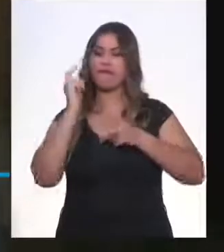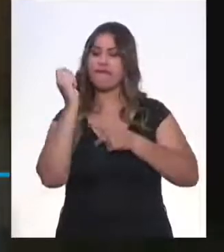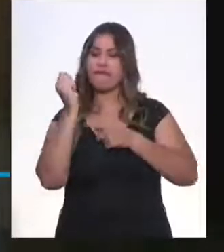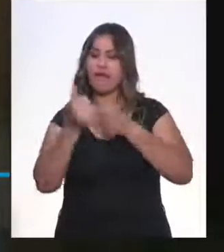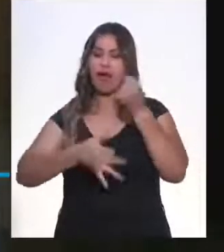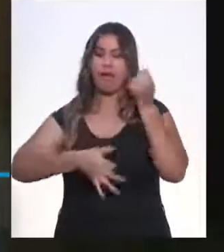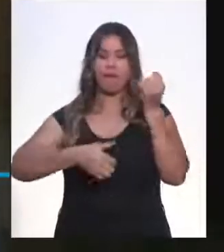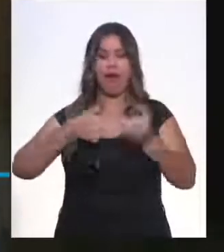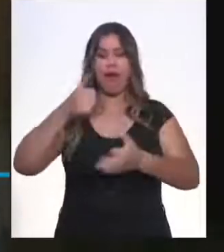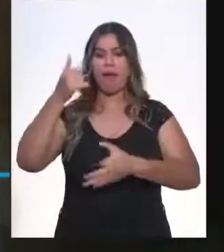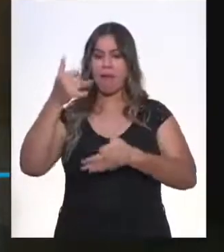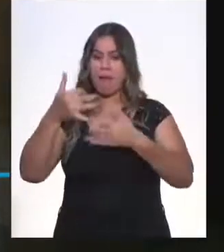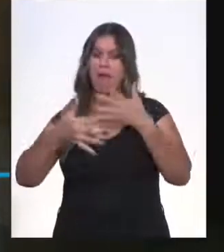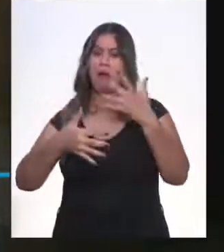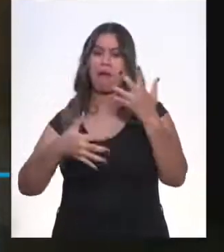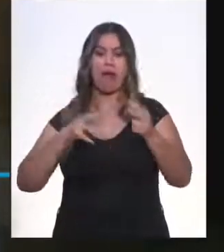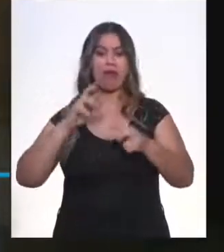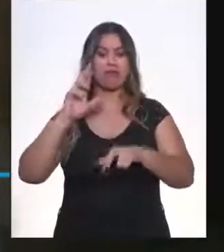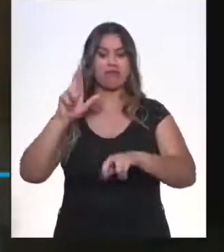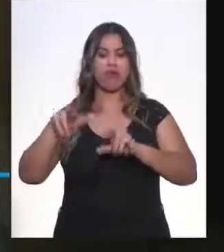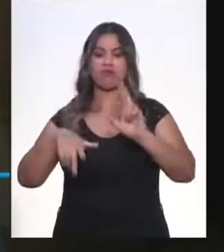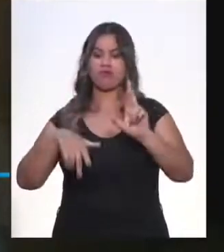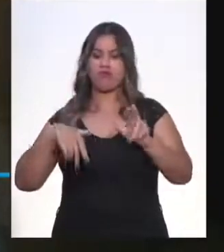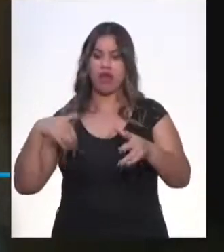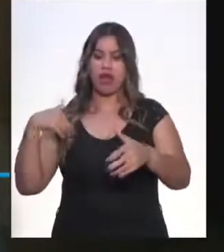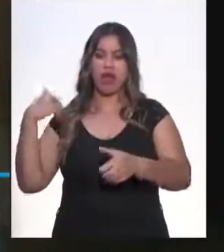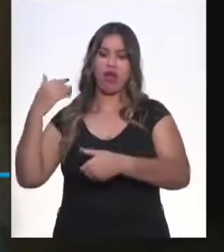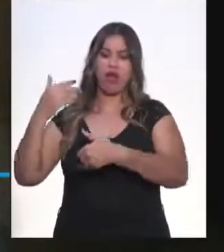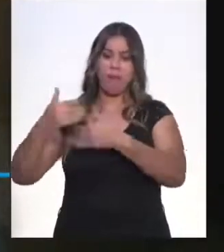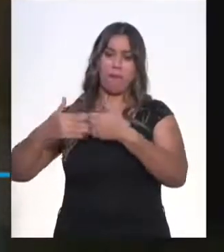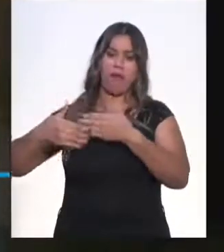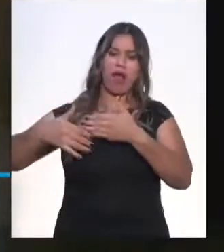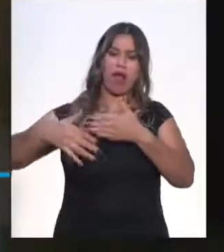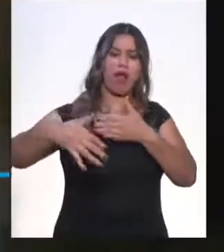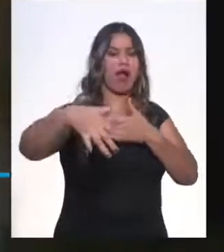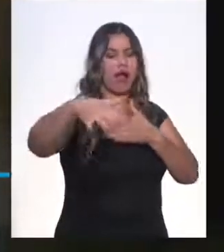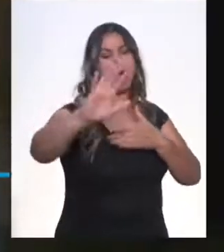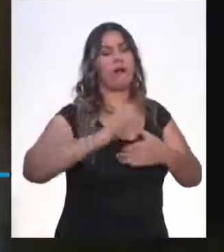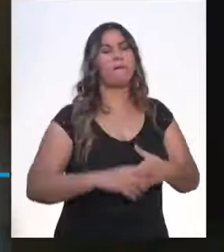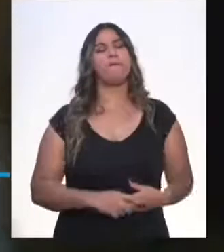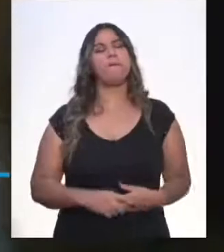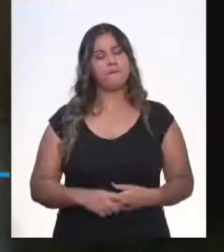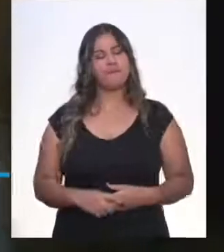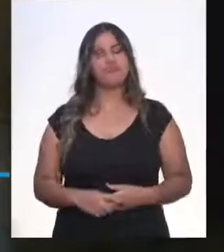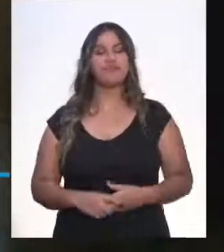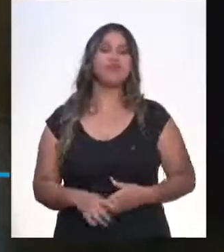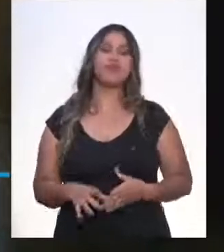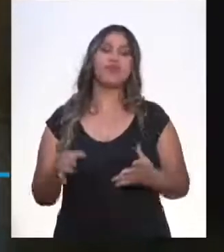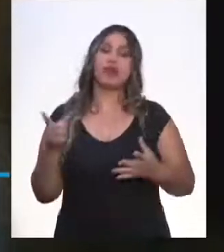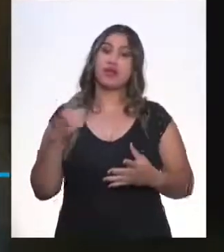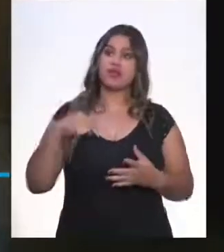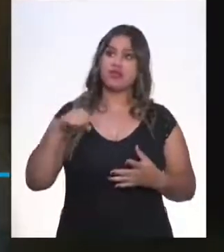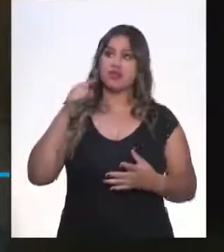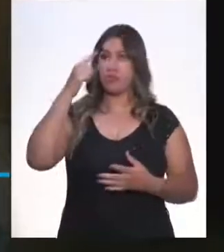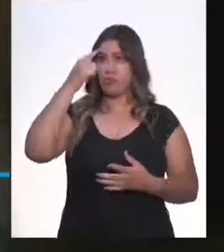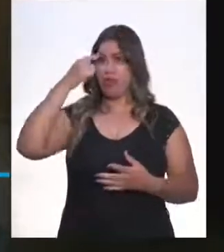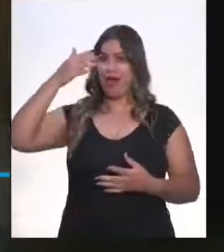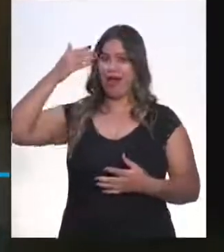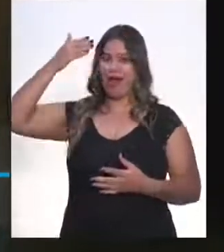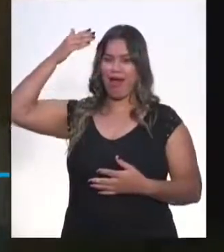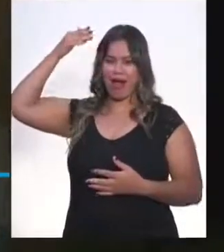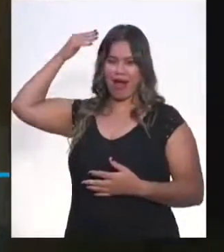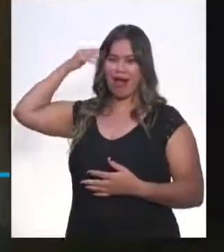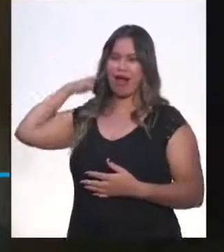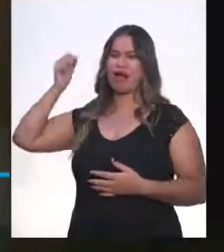diferentes roupagens e vieses ao longo do tempo, né? Então, se a gente voltar lá para a filosofia antiga,